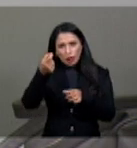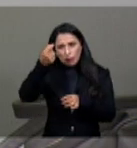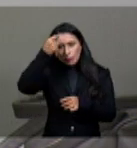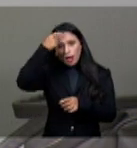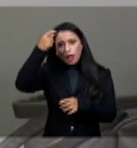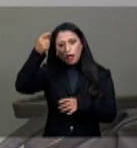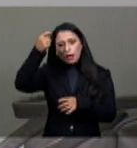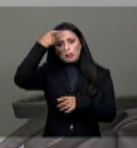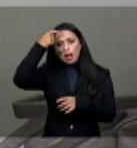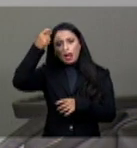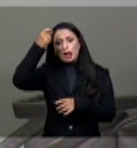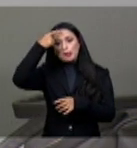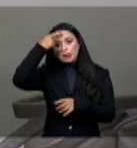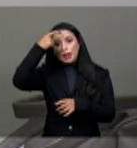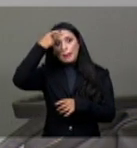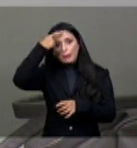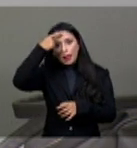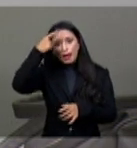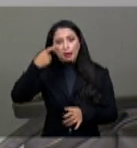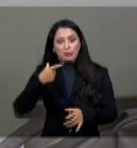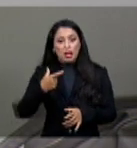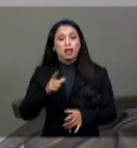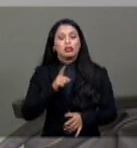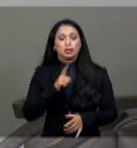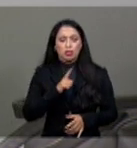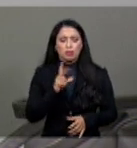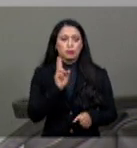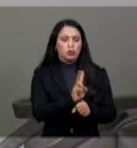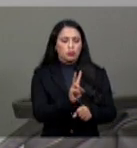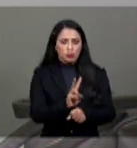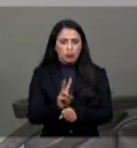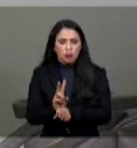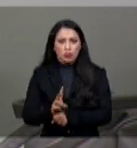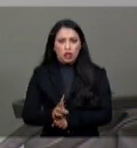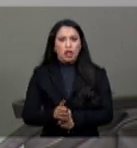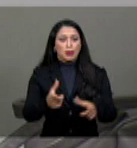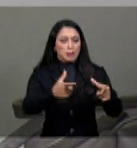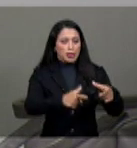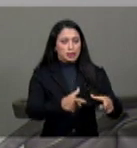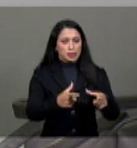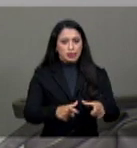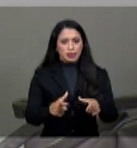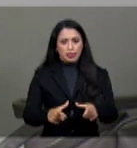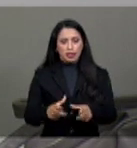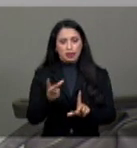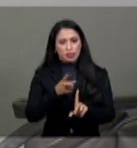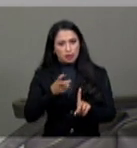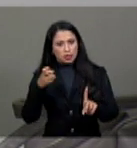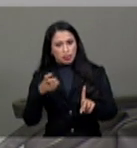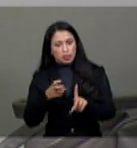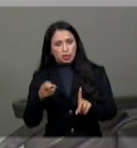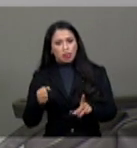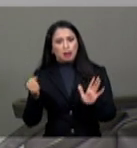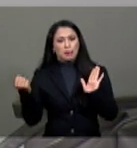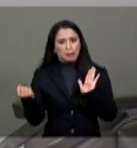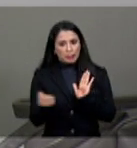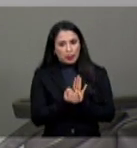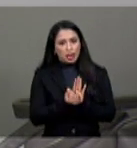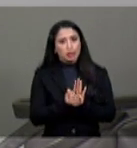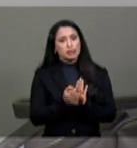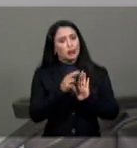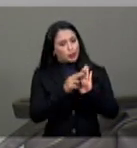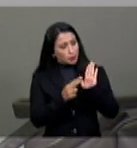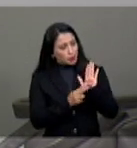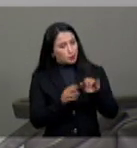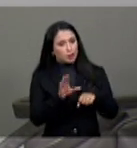que é importante preservar os territórios indígenas. É importante lutar pela demarcação dos territórios indígenas. E isso é norma